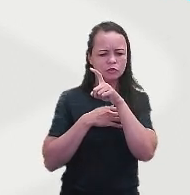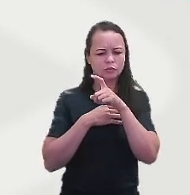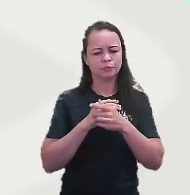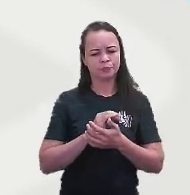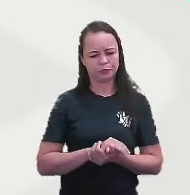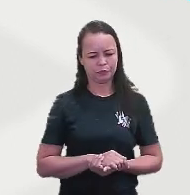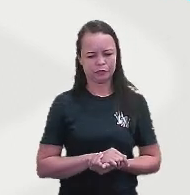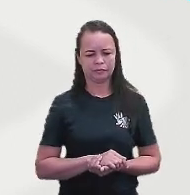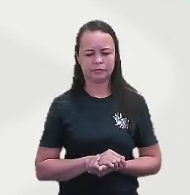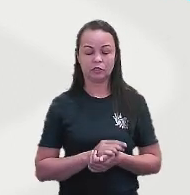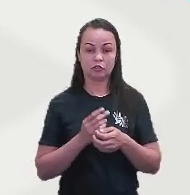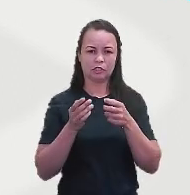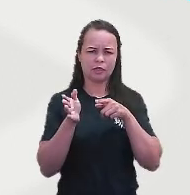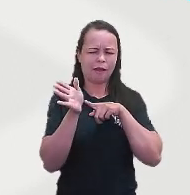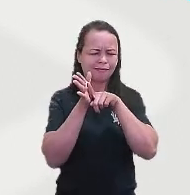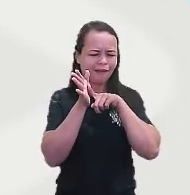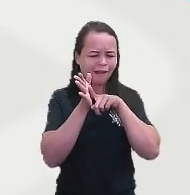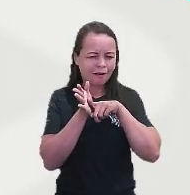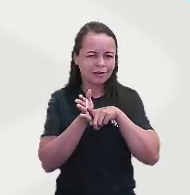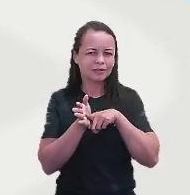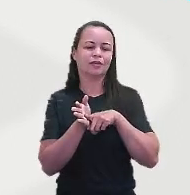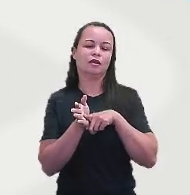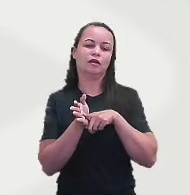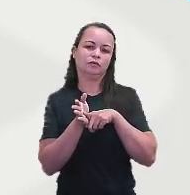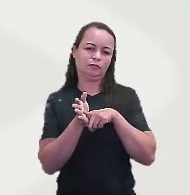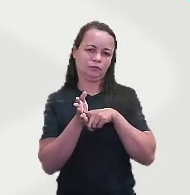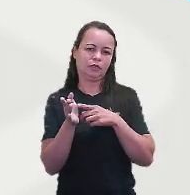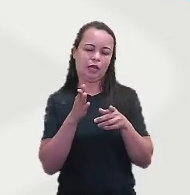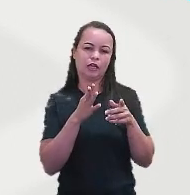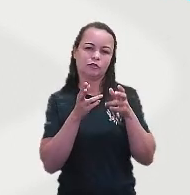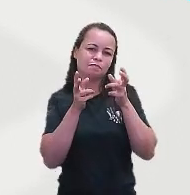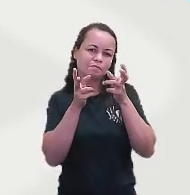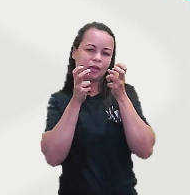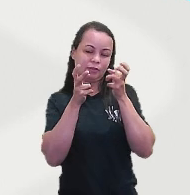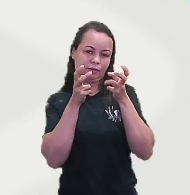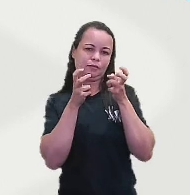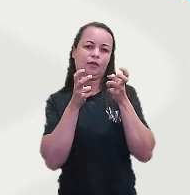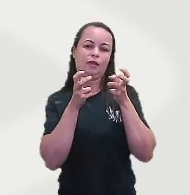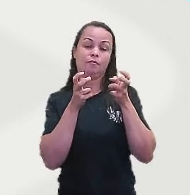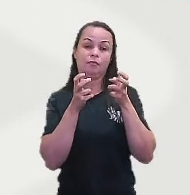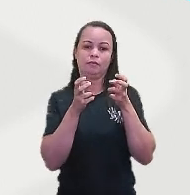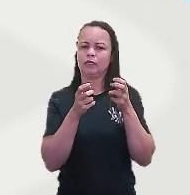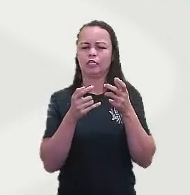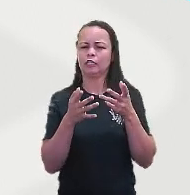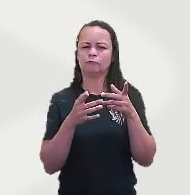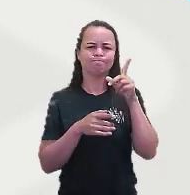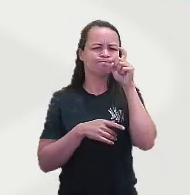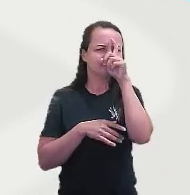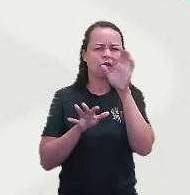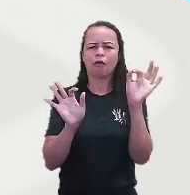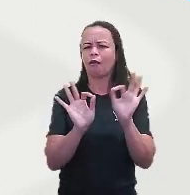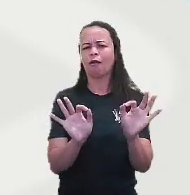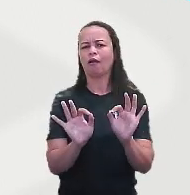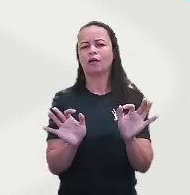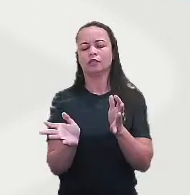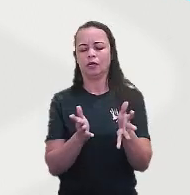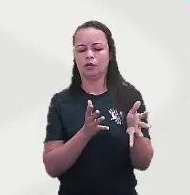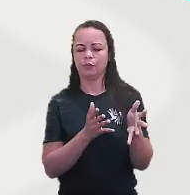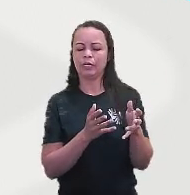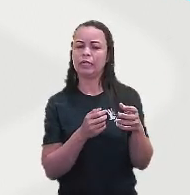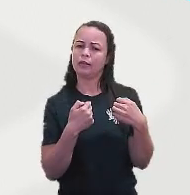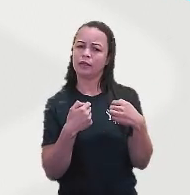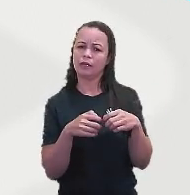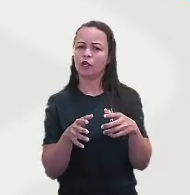a gente analisando bem direitinho, a gente percebe que não é difícil e que dá para a